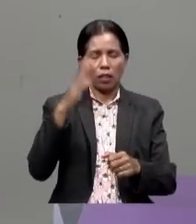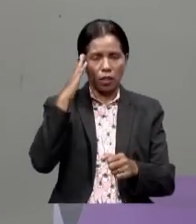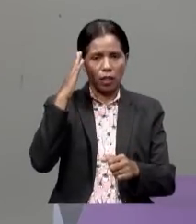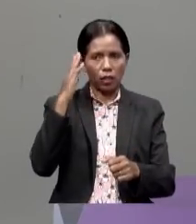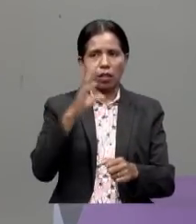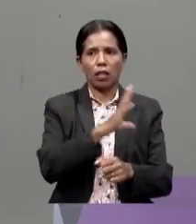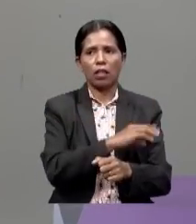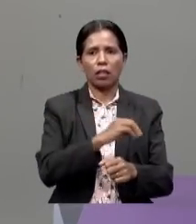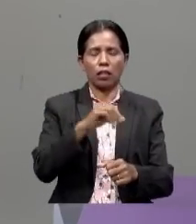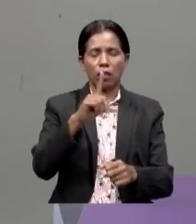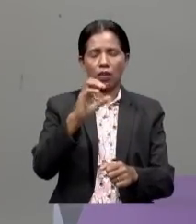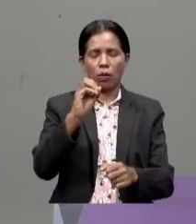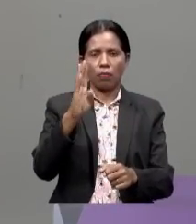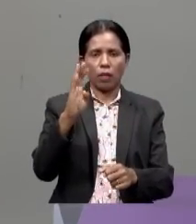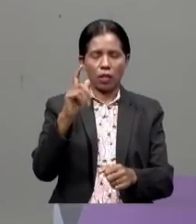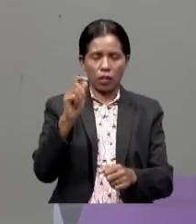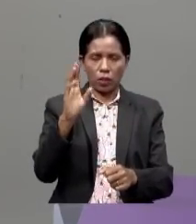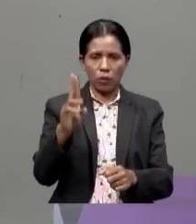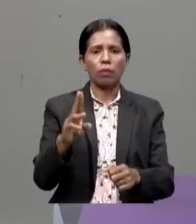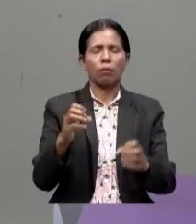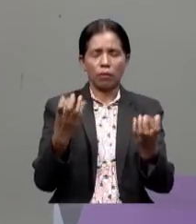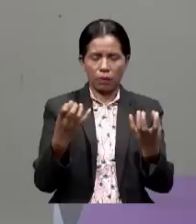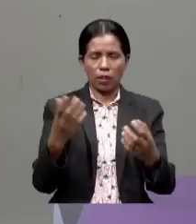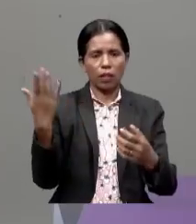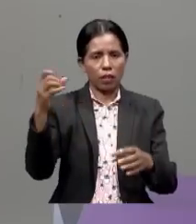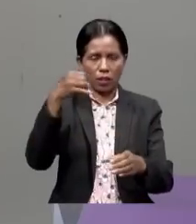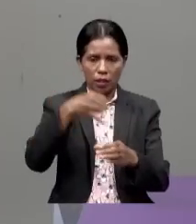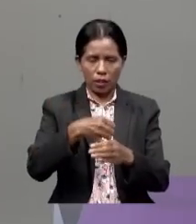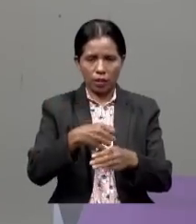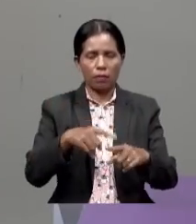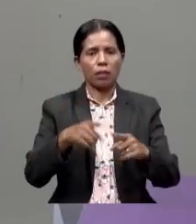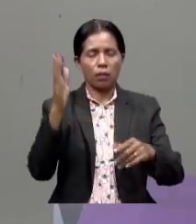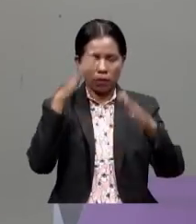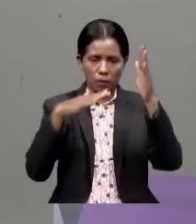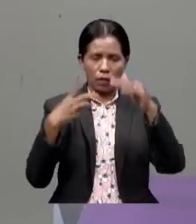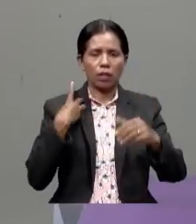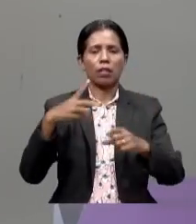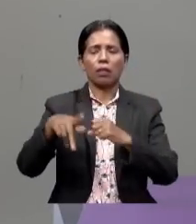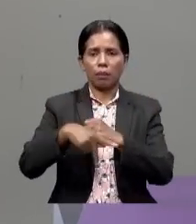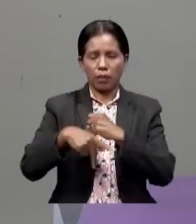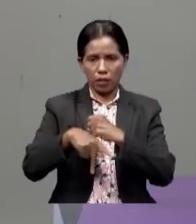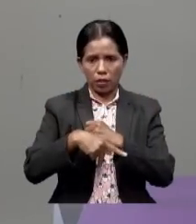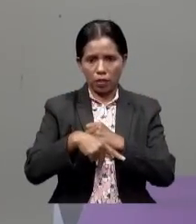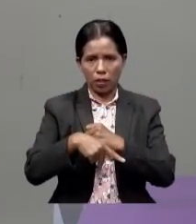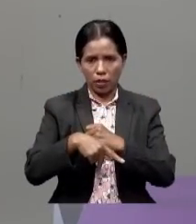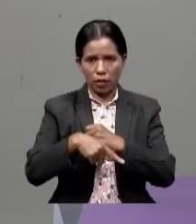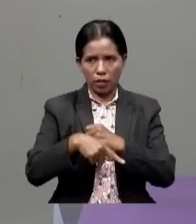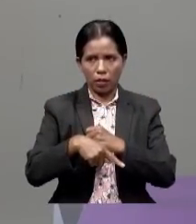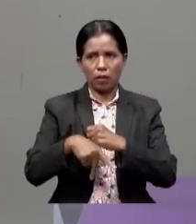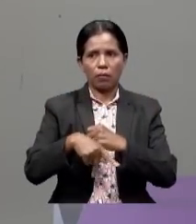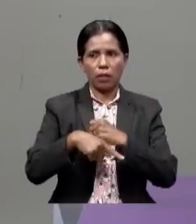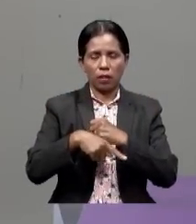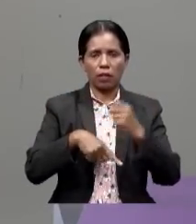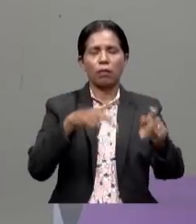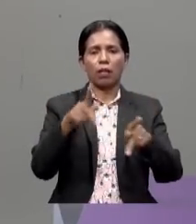Lobato Barbara que lá, não é? O problema é que o Partido Negan, o Partido do Povo,